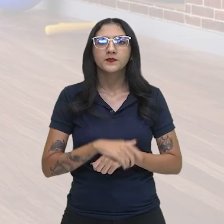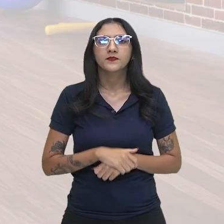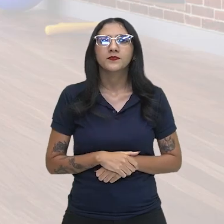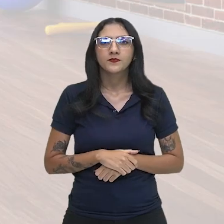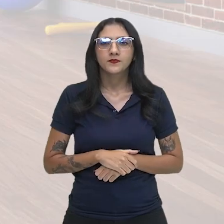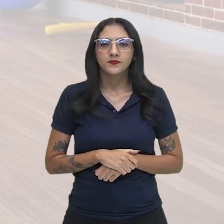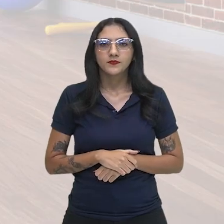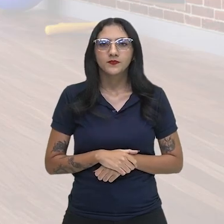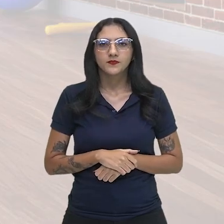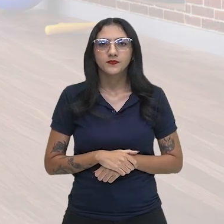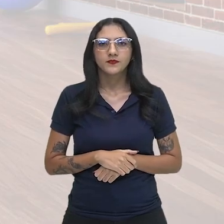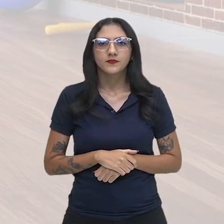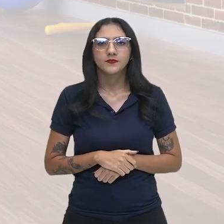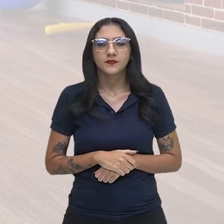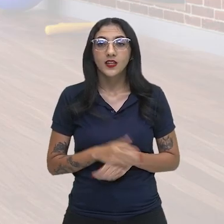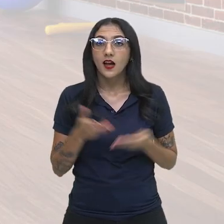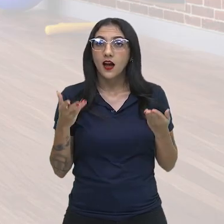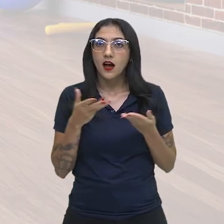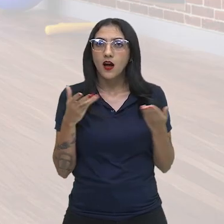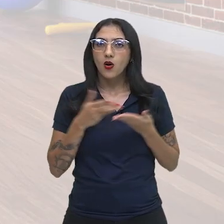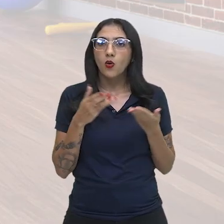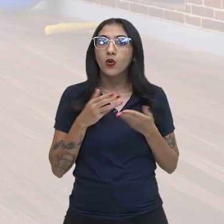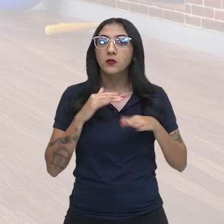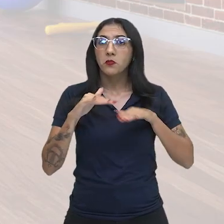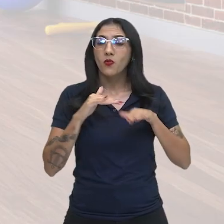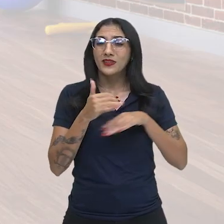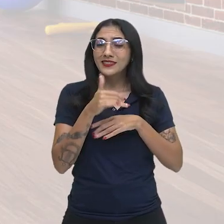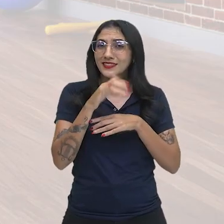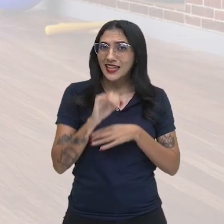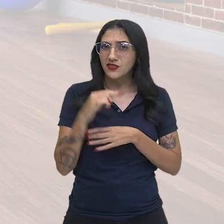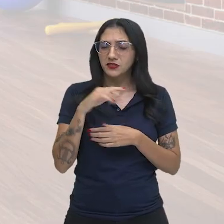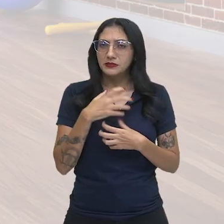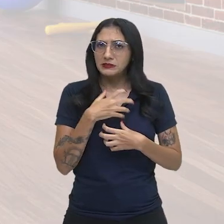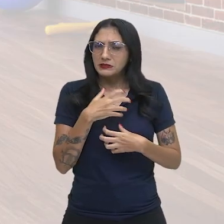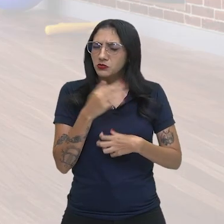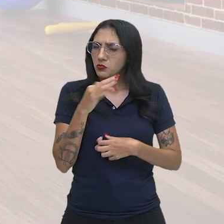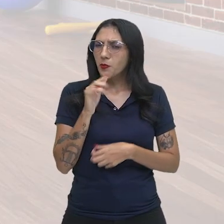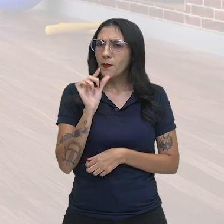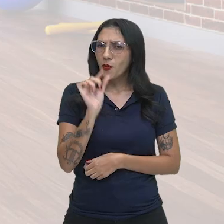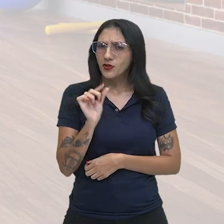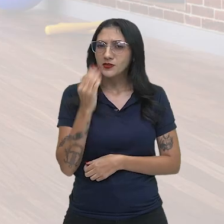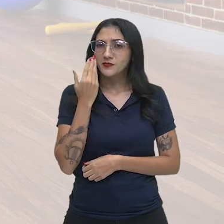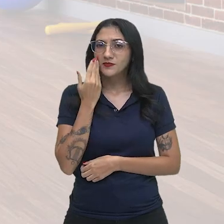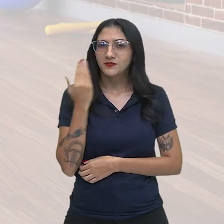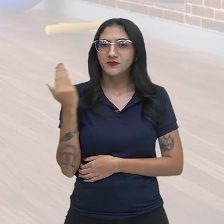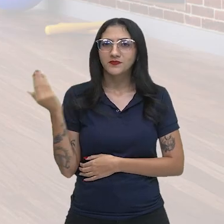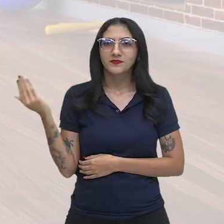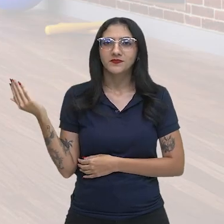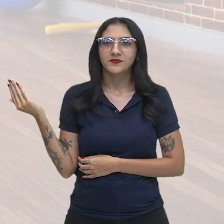Vamos lá? Nesse a gente vai fazer 10. Vocês vão ver que vai queimar bastante. Vamos lá. 1,